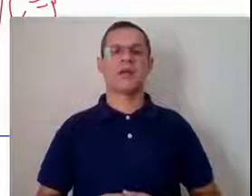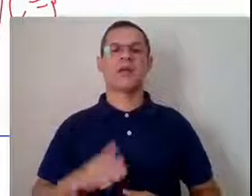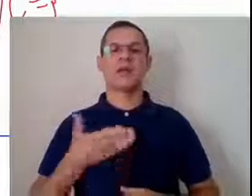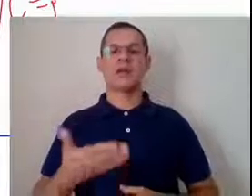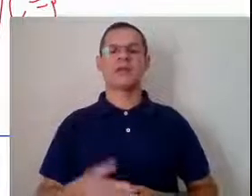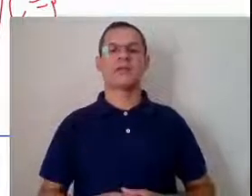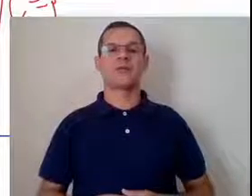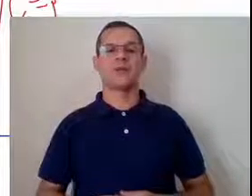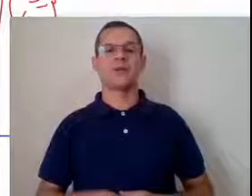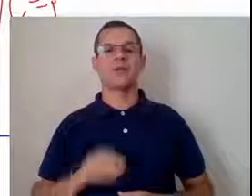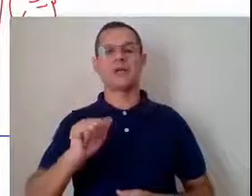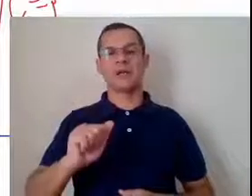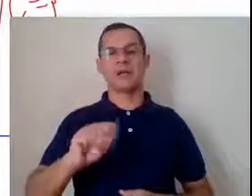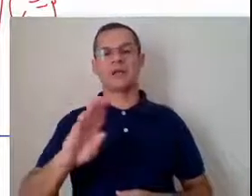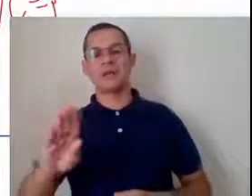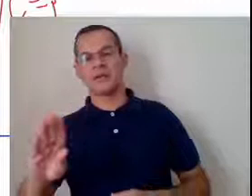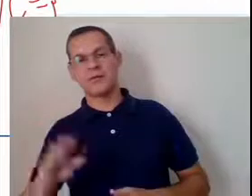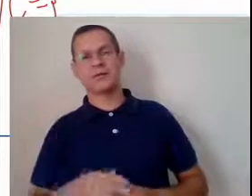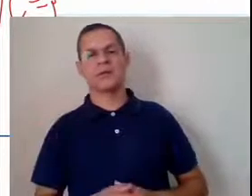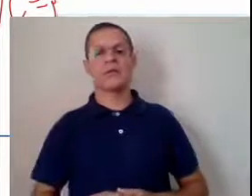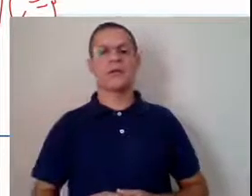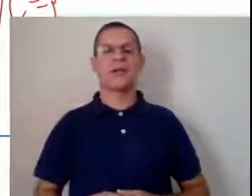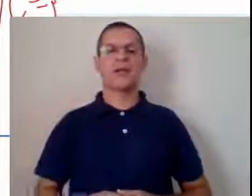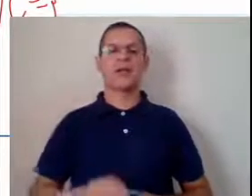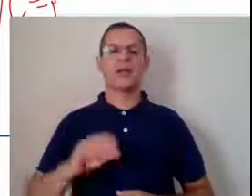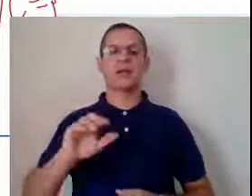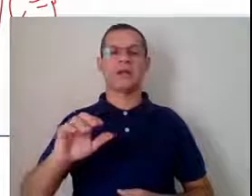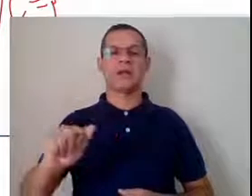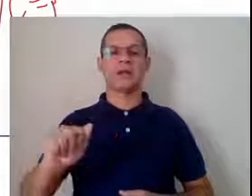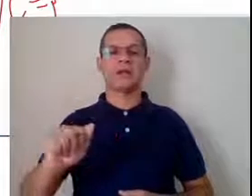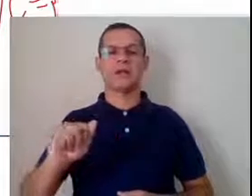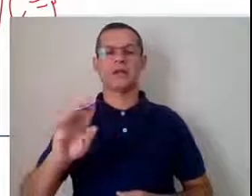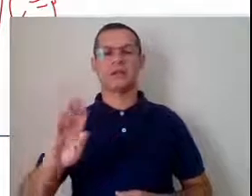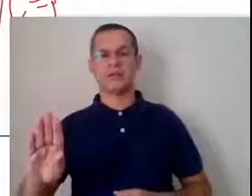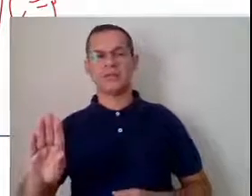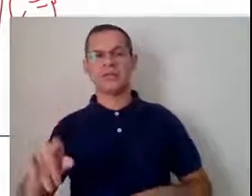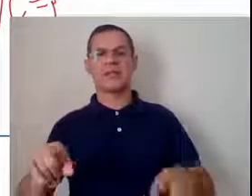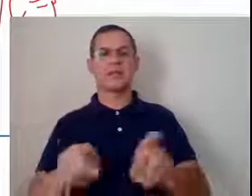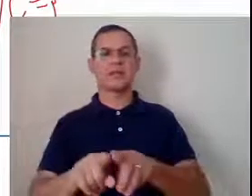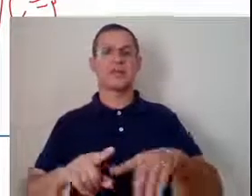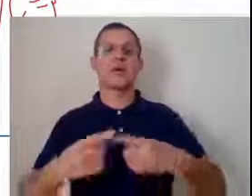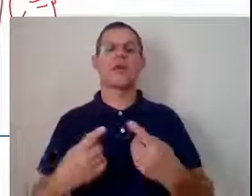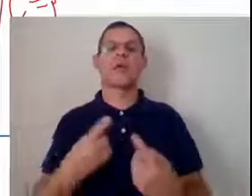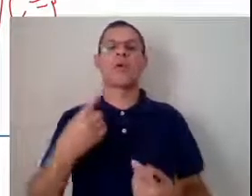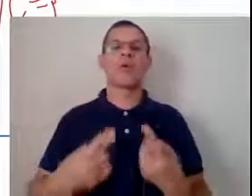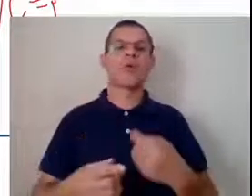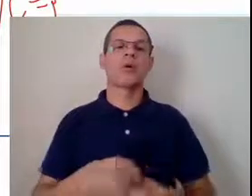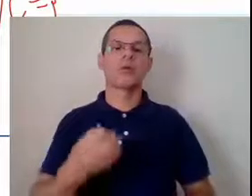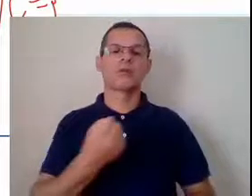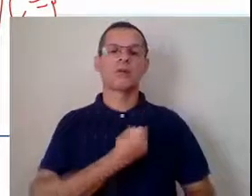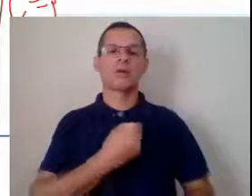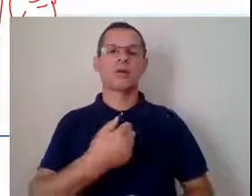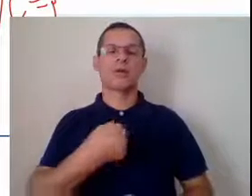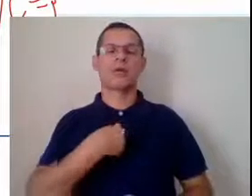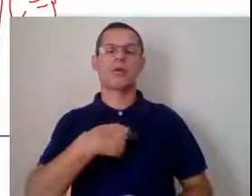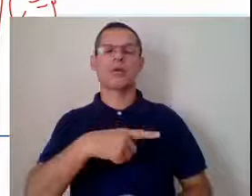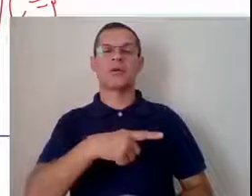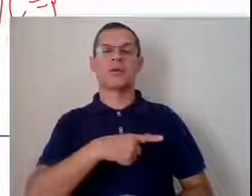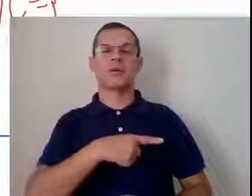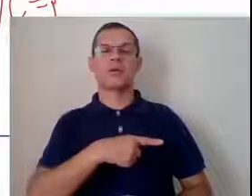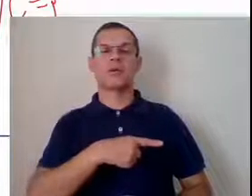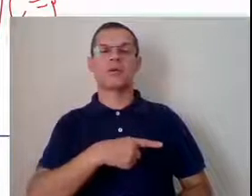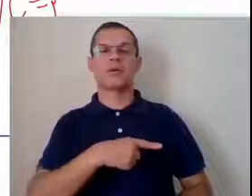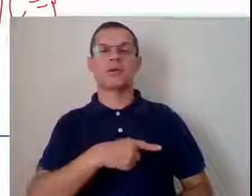Então, entre A e B, a A está aqui e B está aqui. Quais números eu tenho